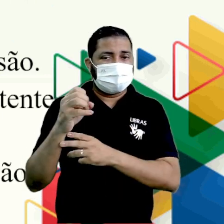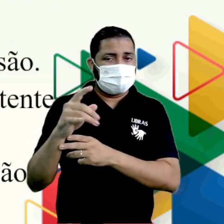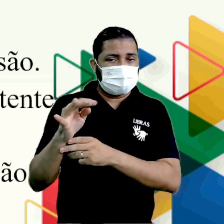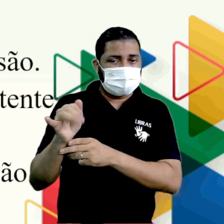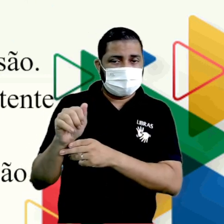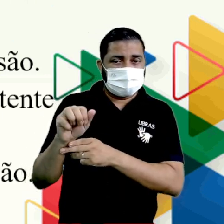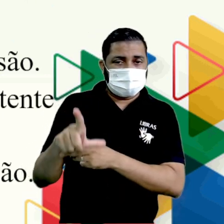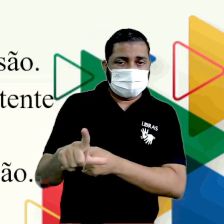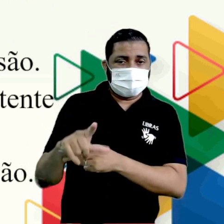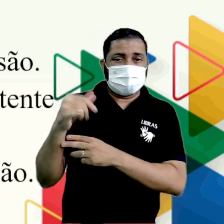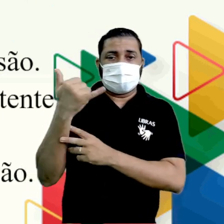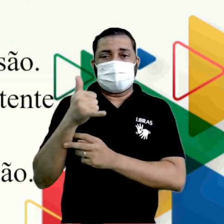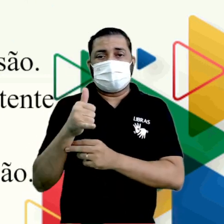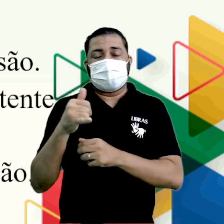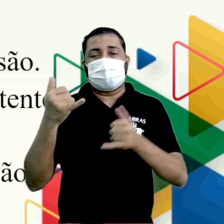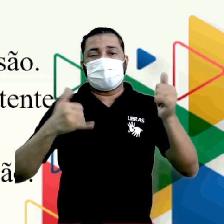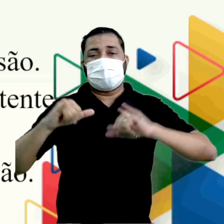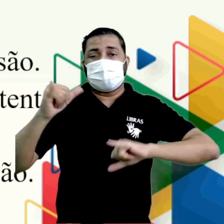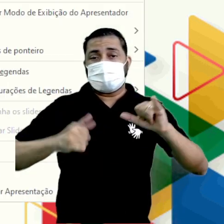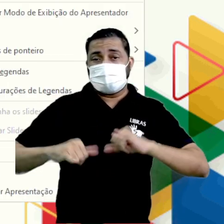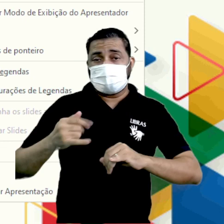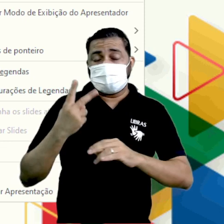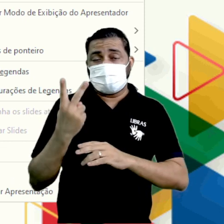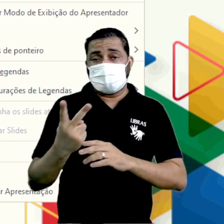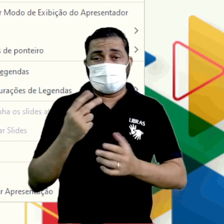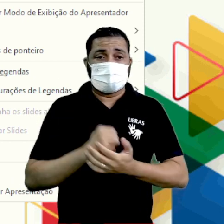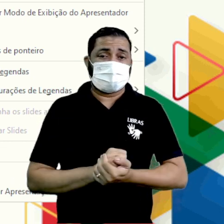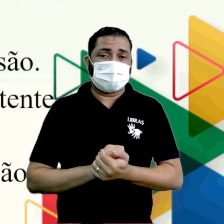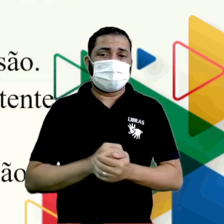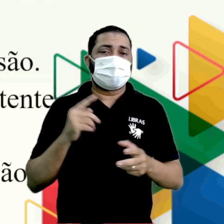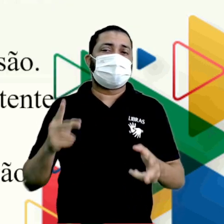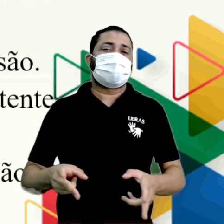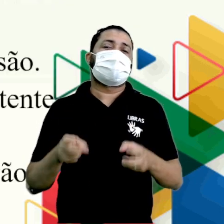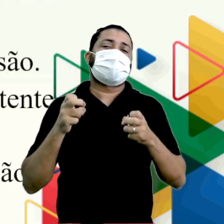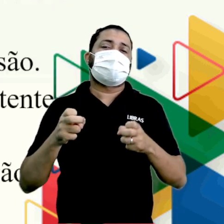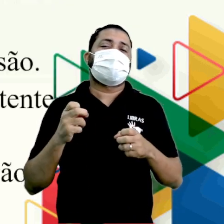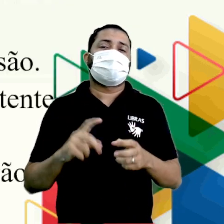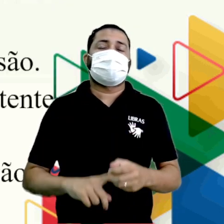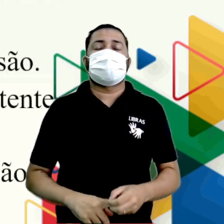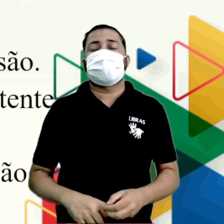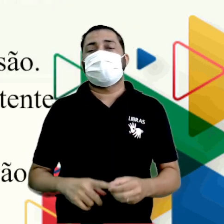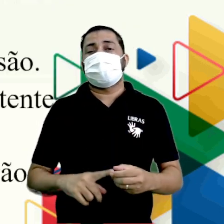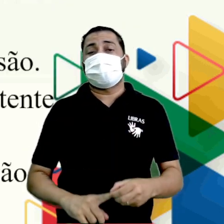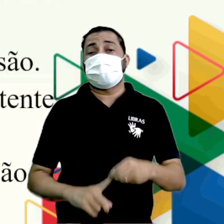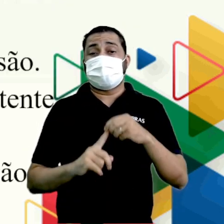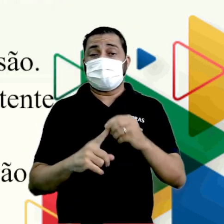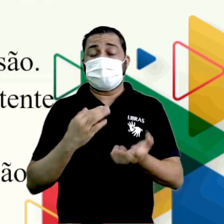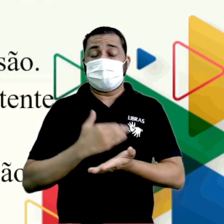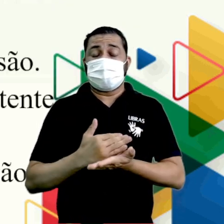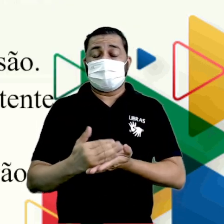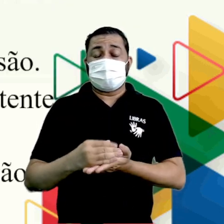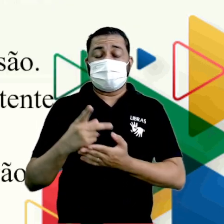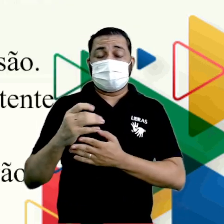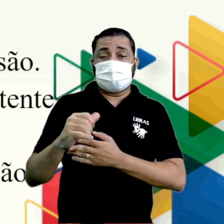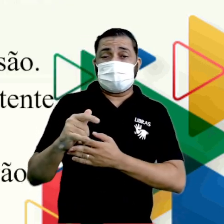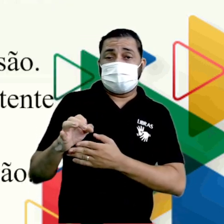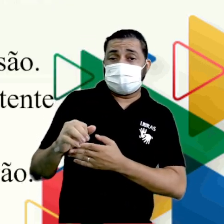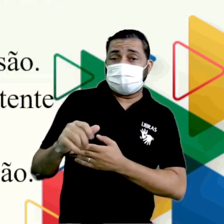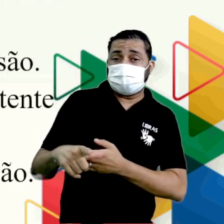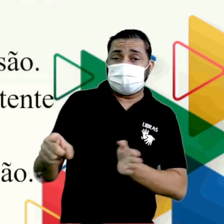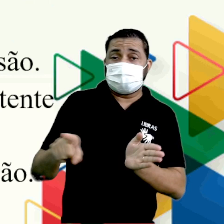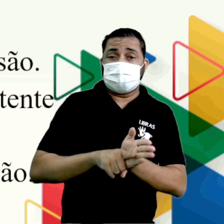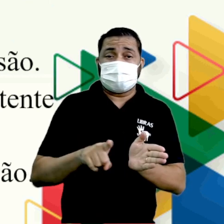potencial eletroquímico desses dois metais? A gente percebeu que, em princípio, como os dois potenciais são negativos,